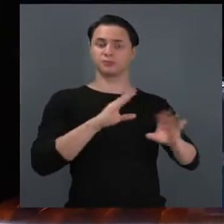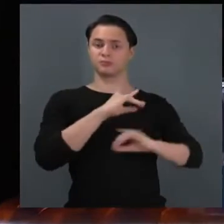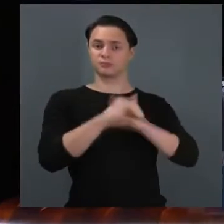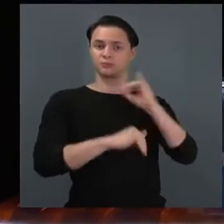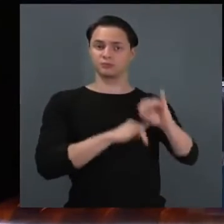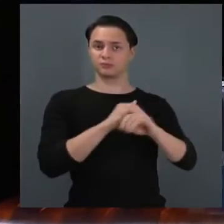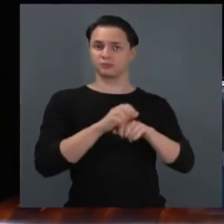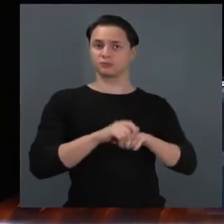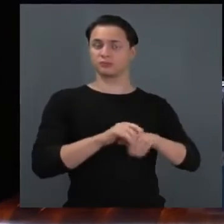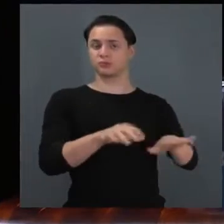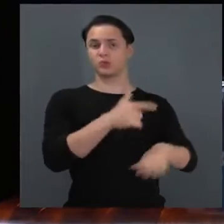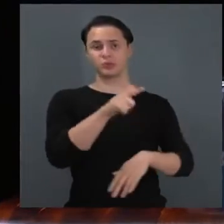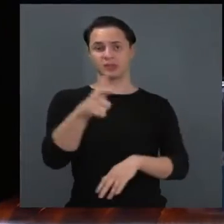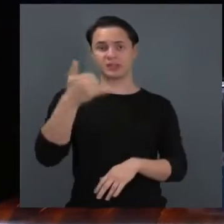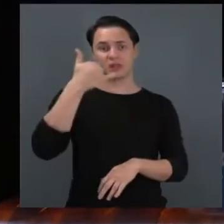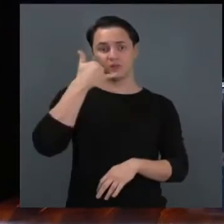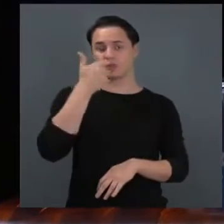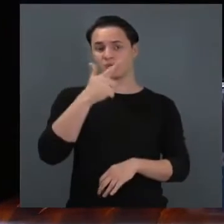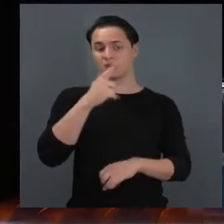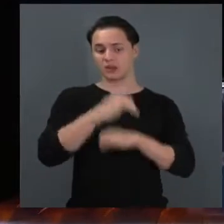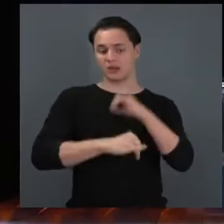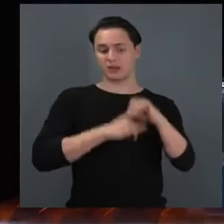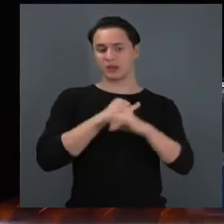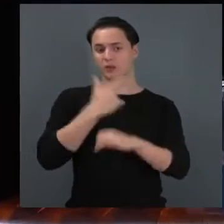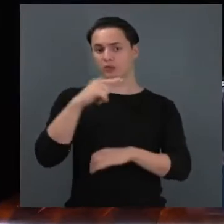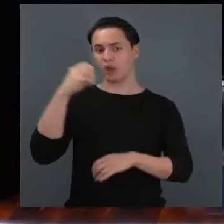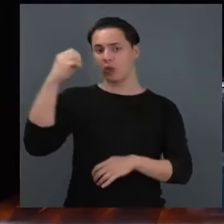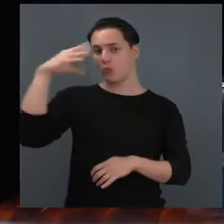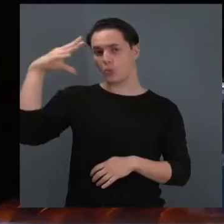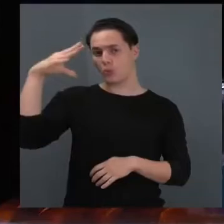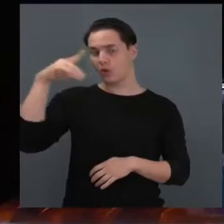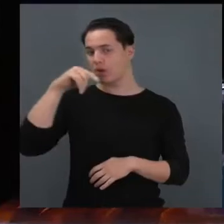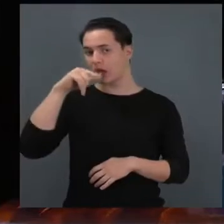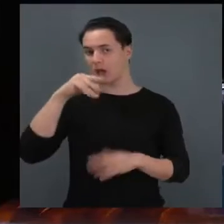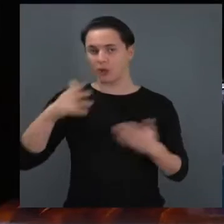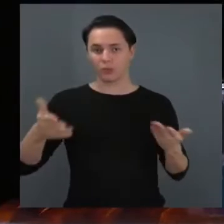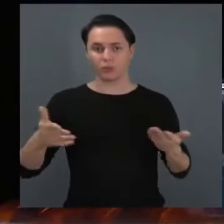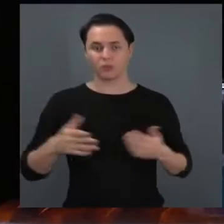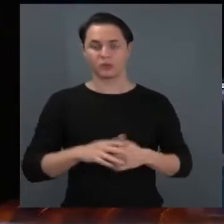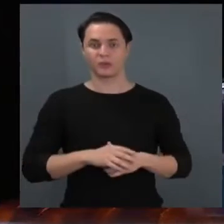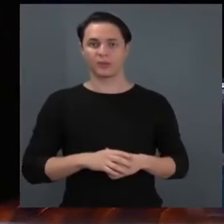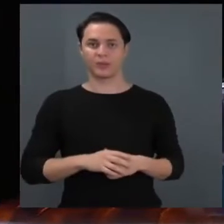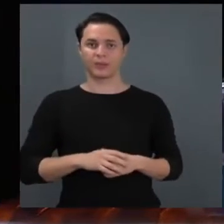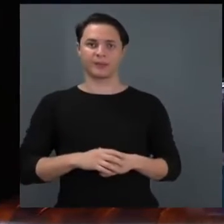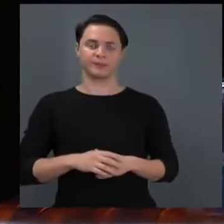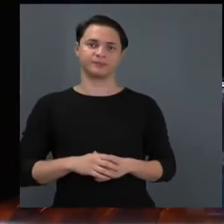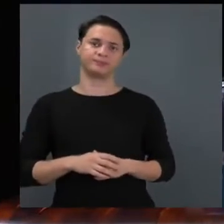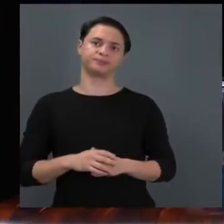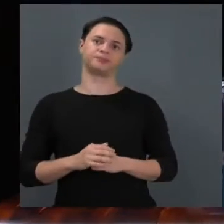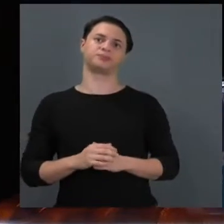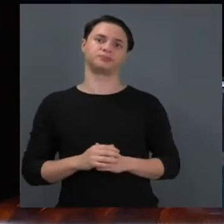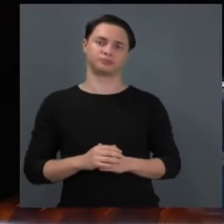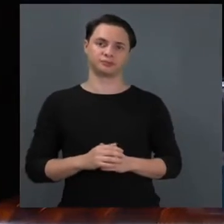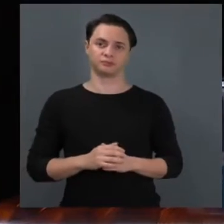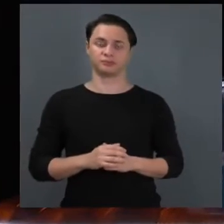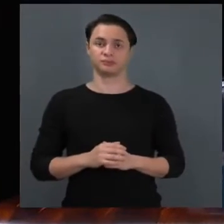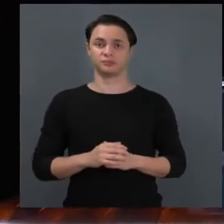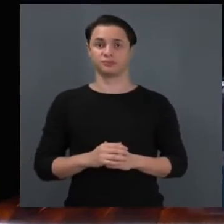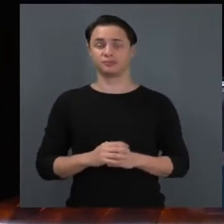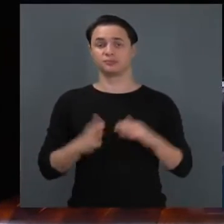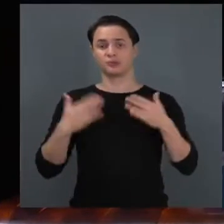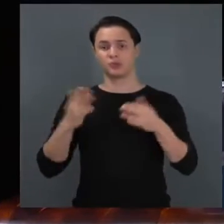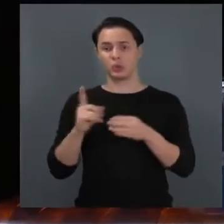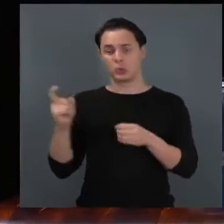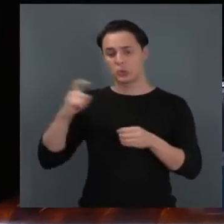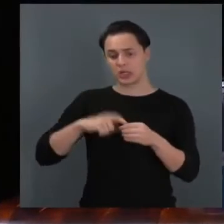da cidade está sem telefone, sem internet, sem luz, sem água, onde a água chegou, agredindo a todos. Recuperação